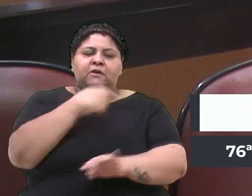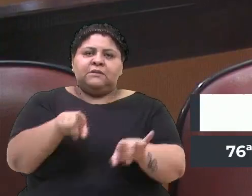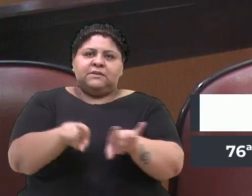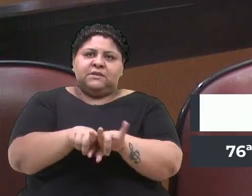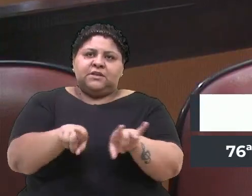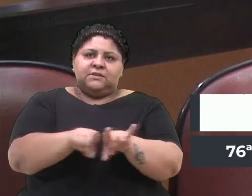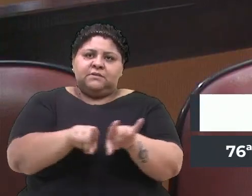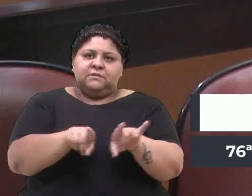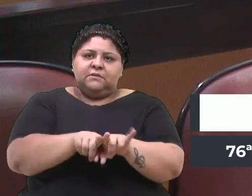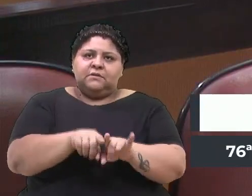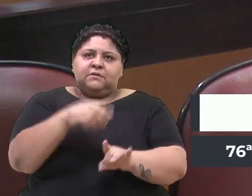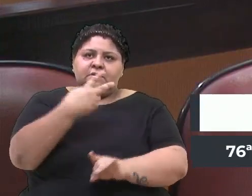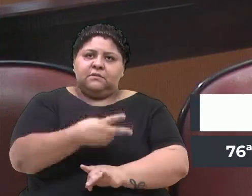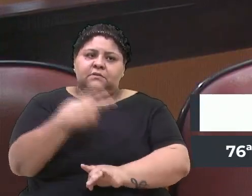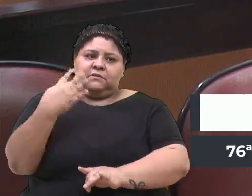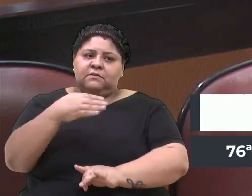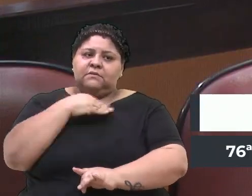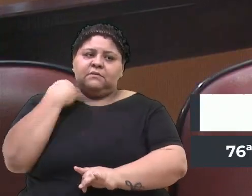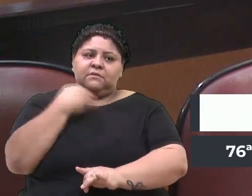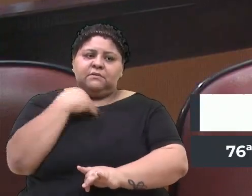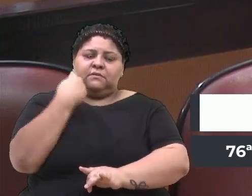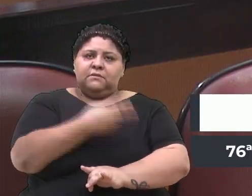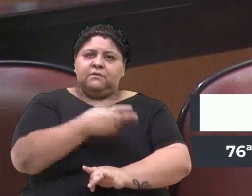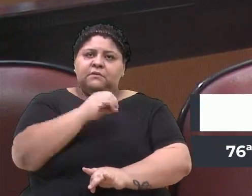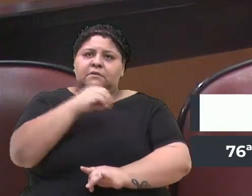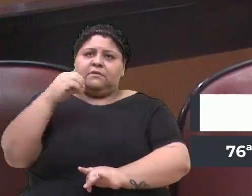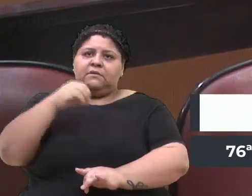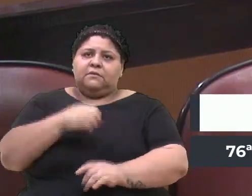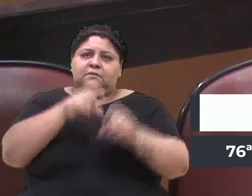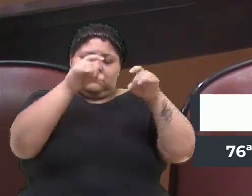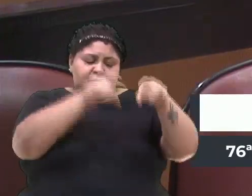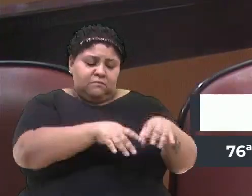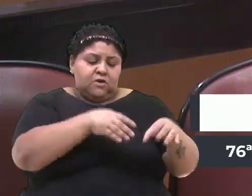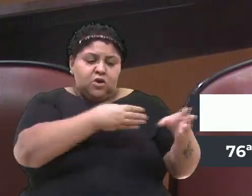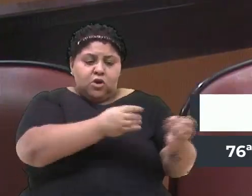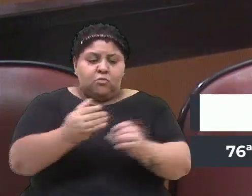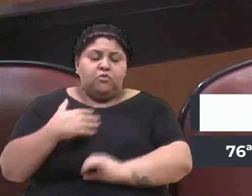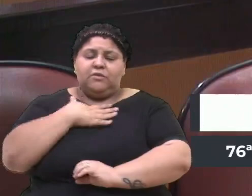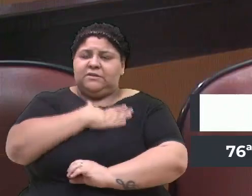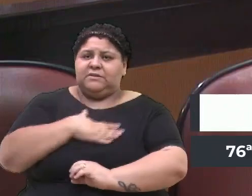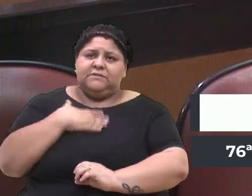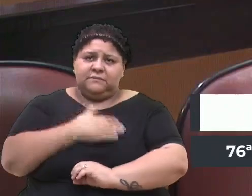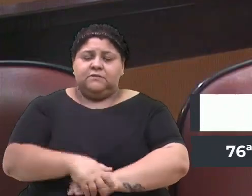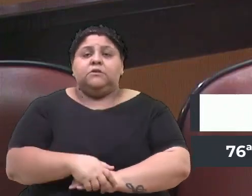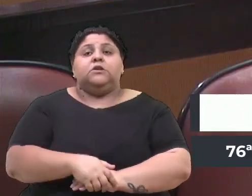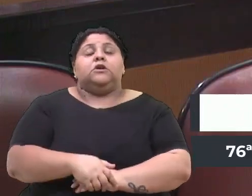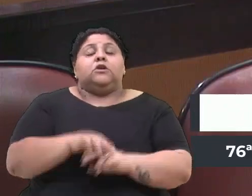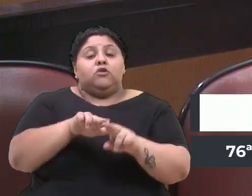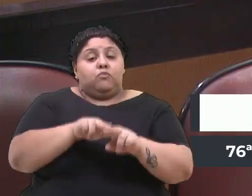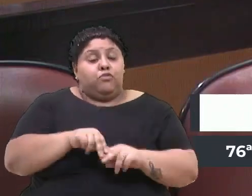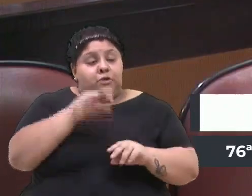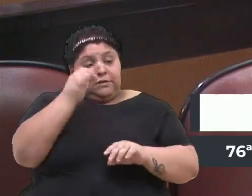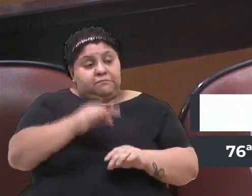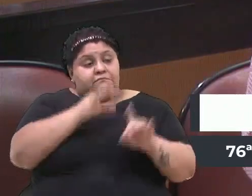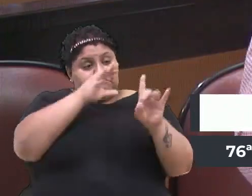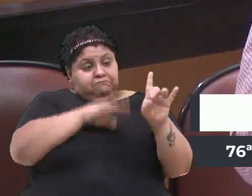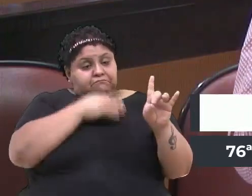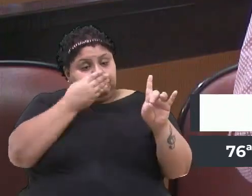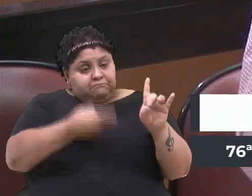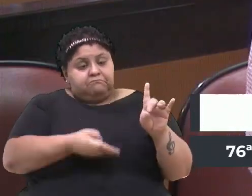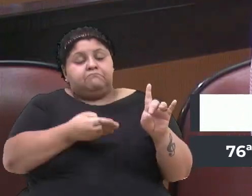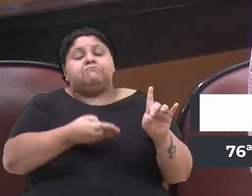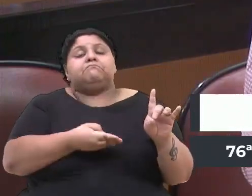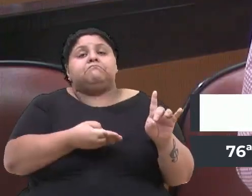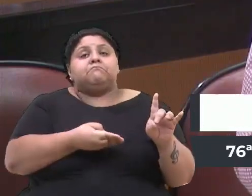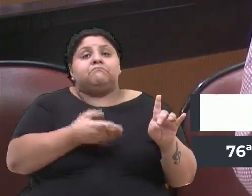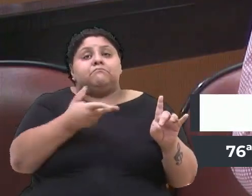em 24 de maio de 2004, deixando muitas saudades. Por esta justa homenagem, colocado